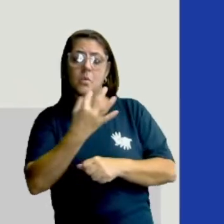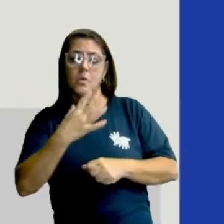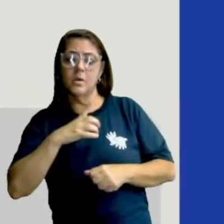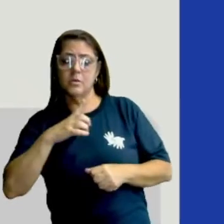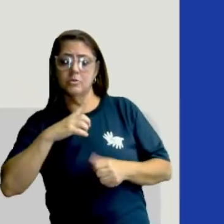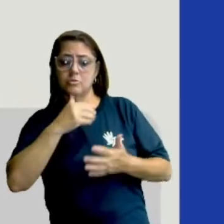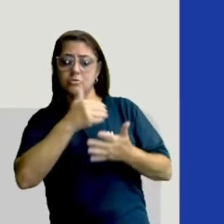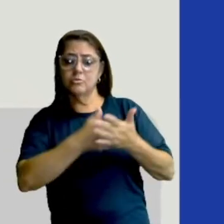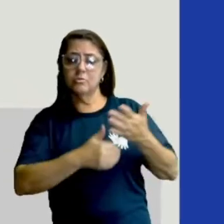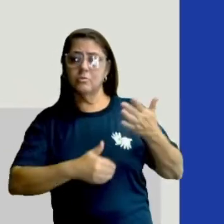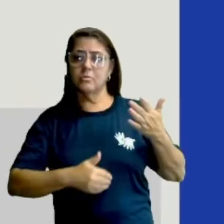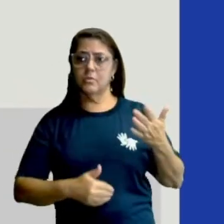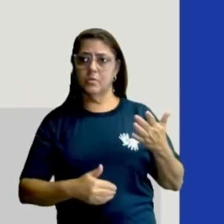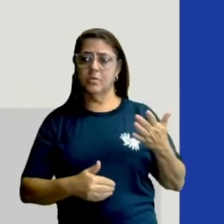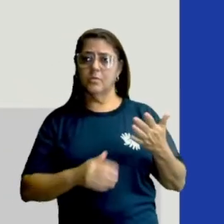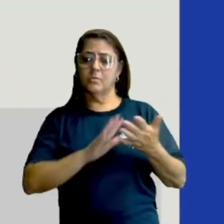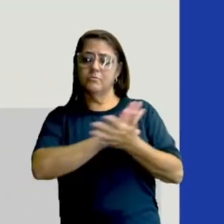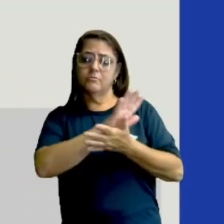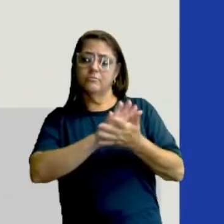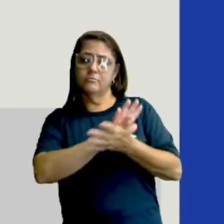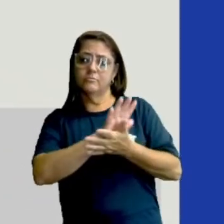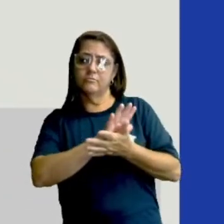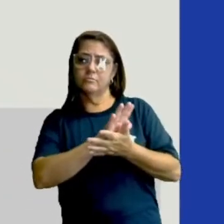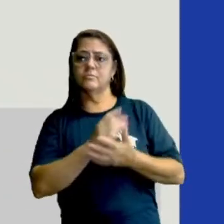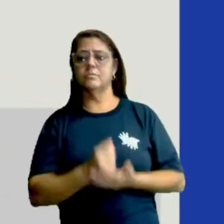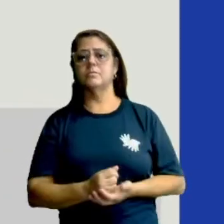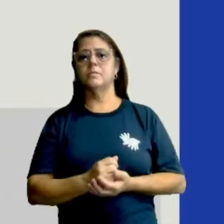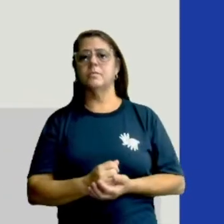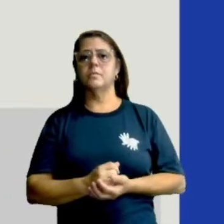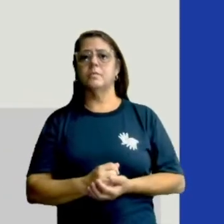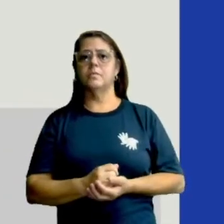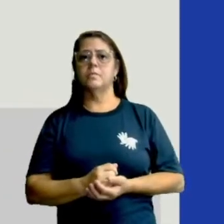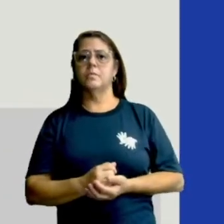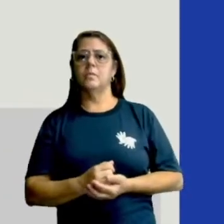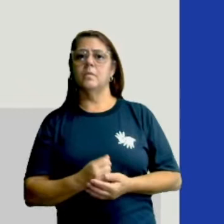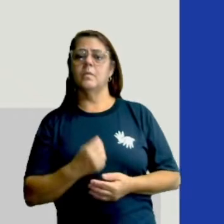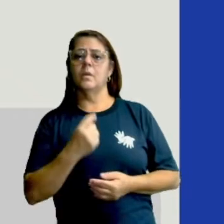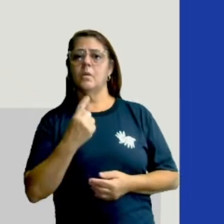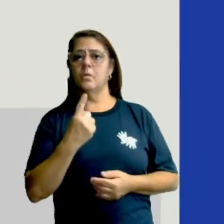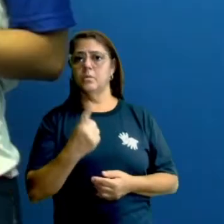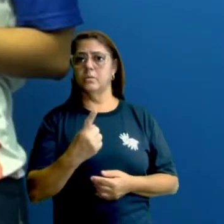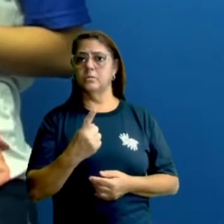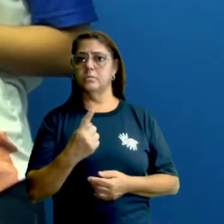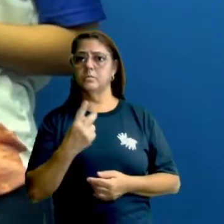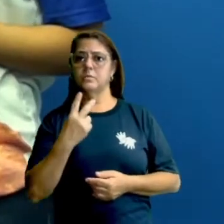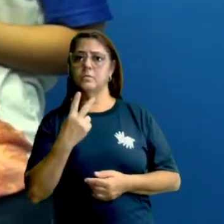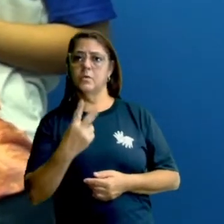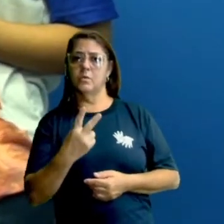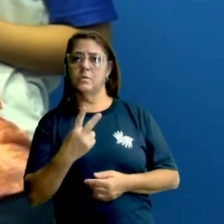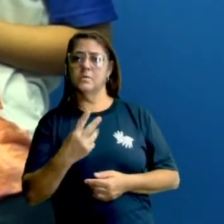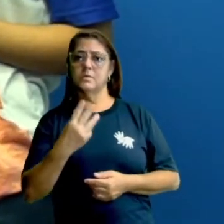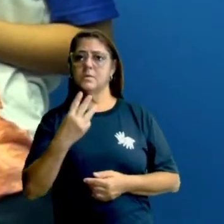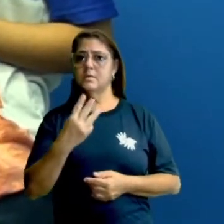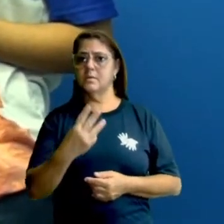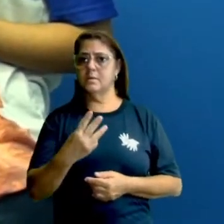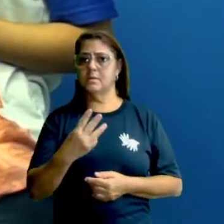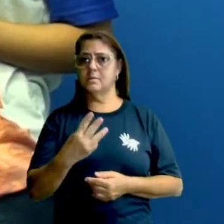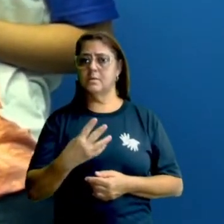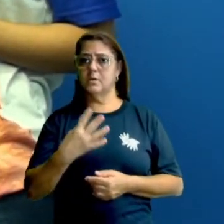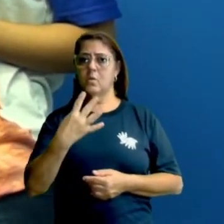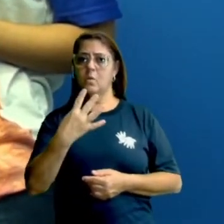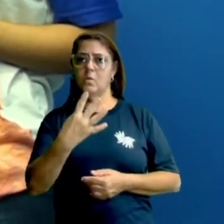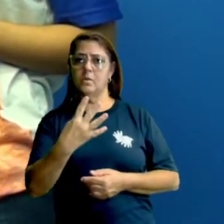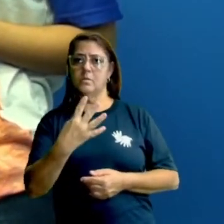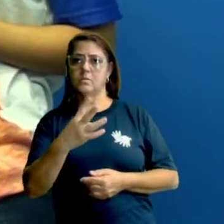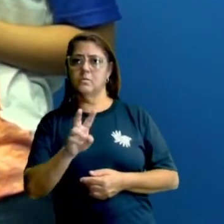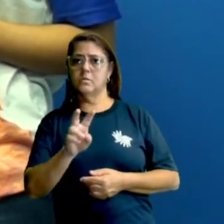sobraram, quantos brigadeiros sobraram. Vamos contar aqui. 1, 2,